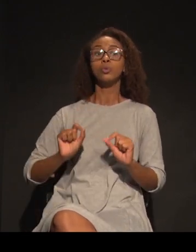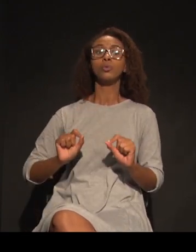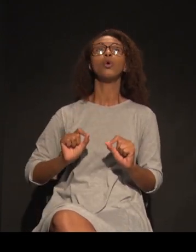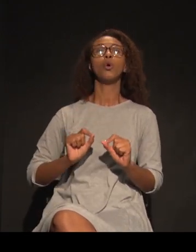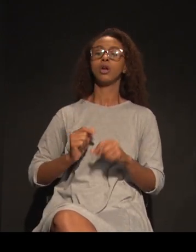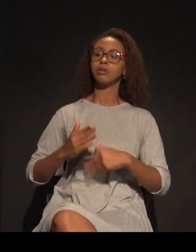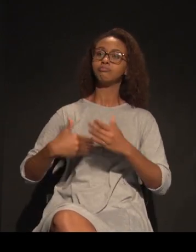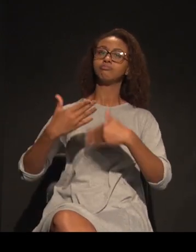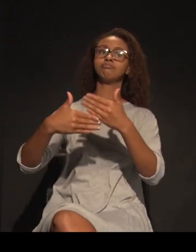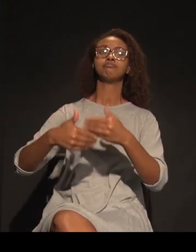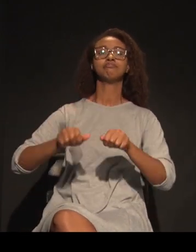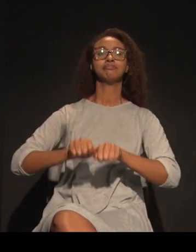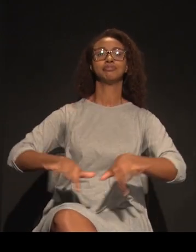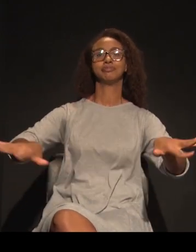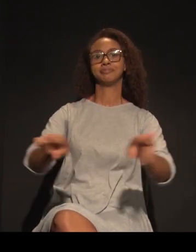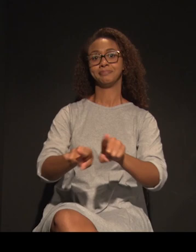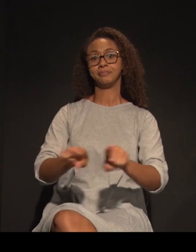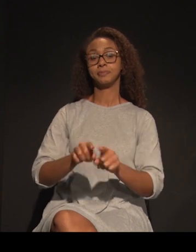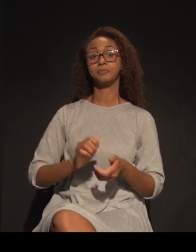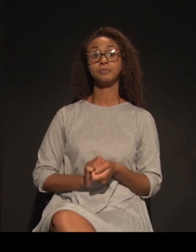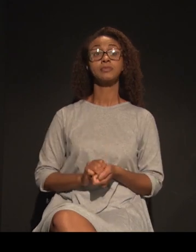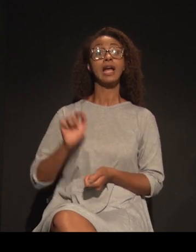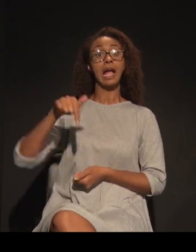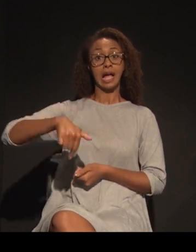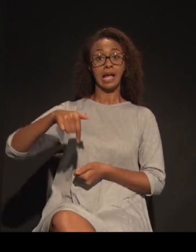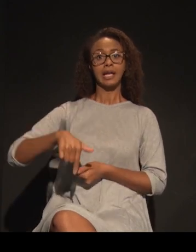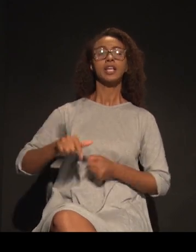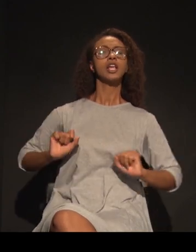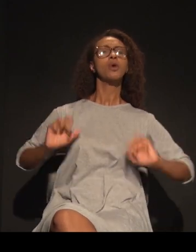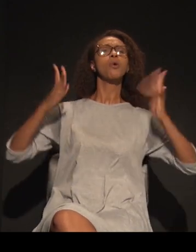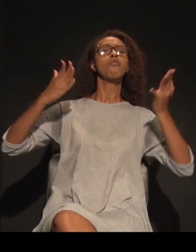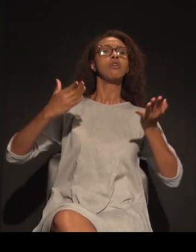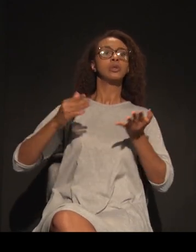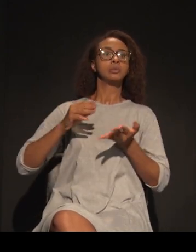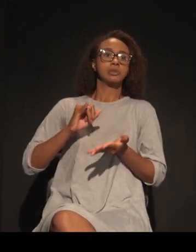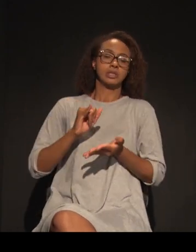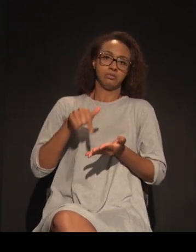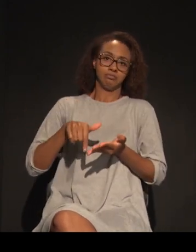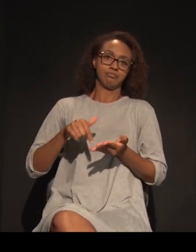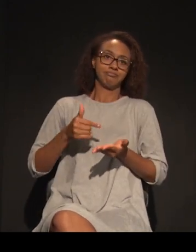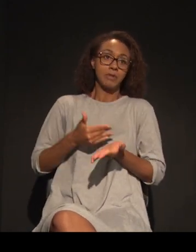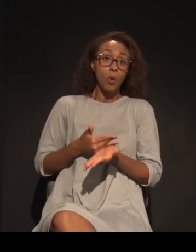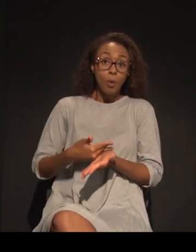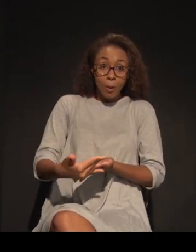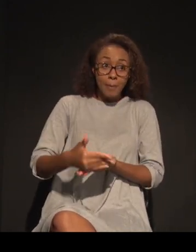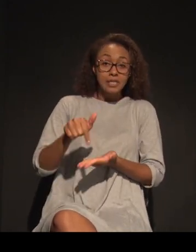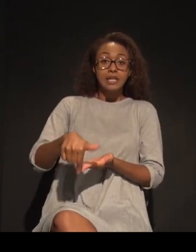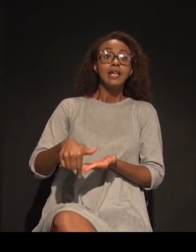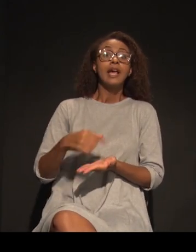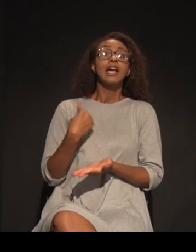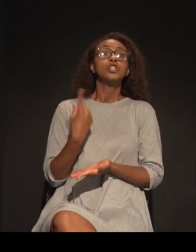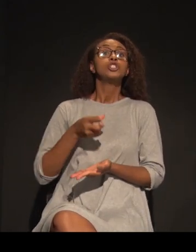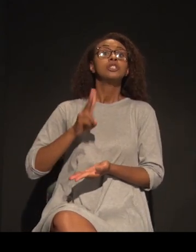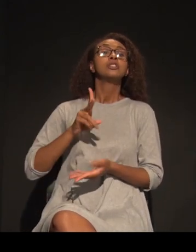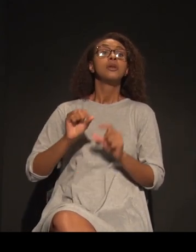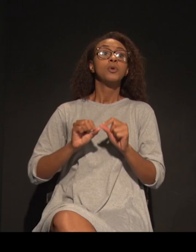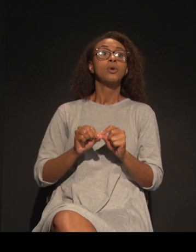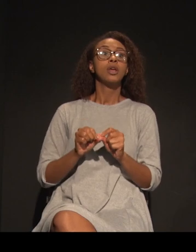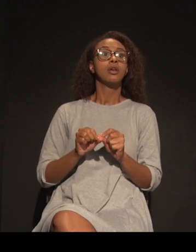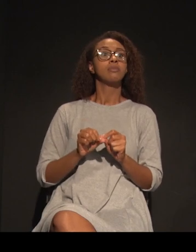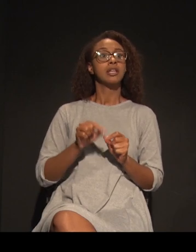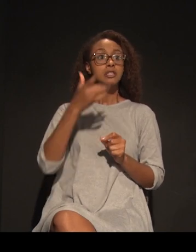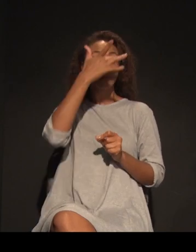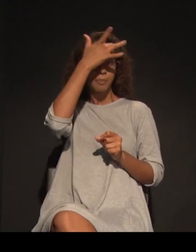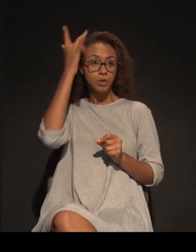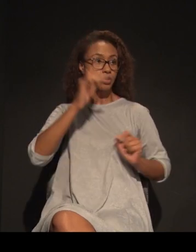mande pra frente ea gente sempre faz polinice quando começam na sua a nossa actividade a gente sempre faz uma roda com os nossos convidados